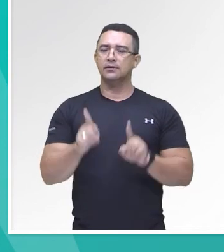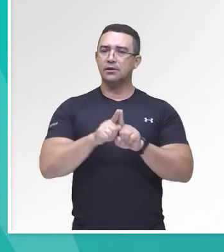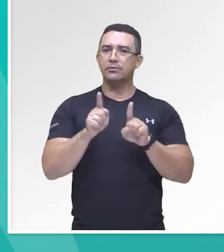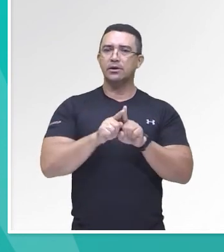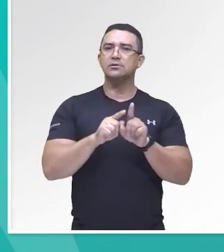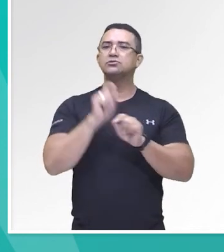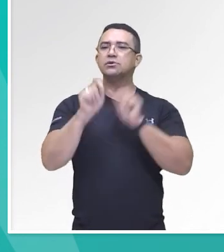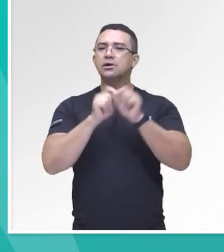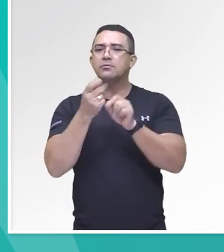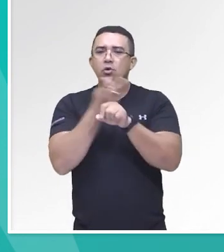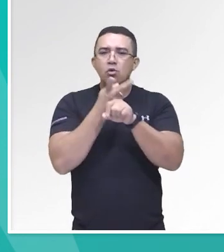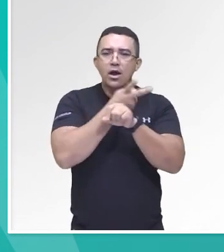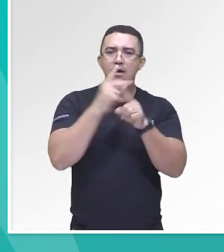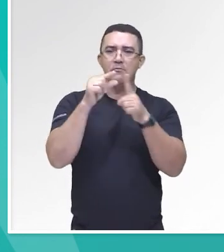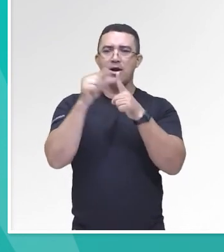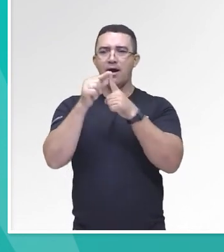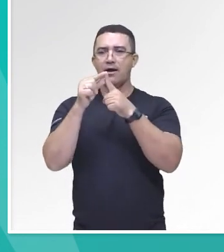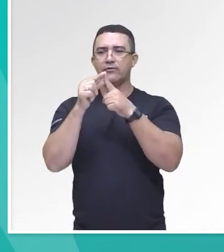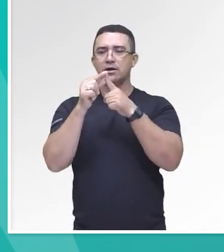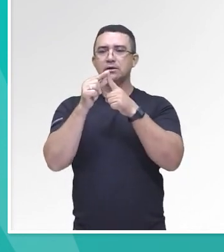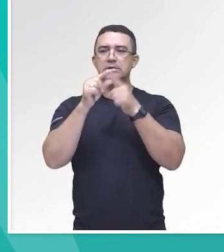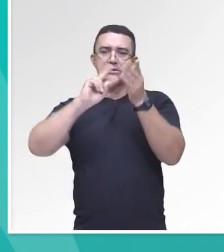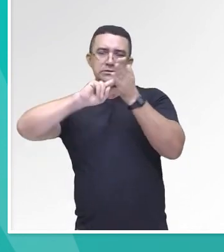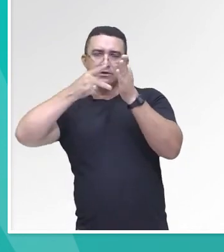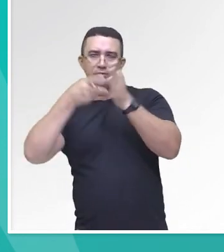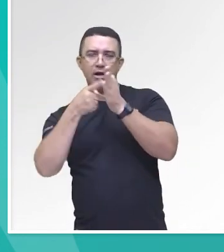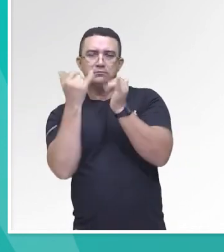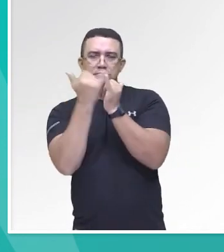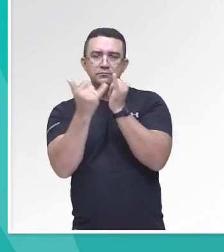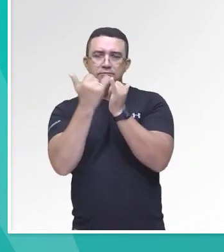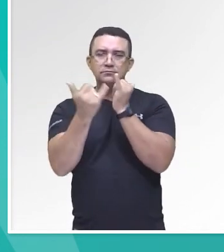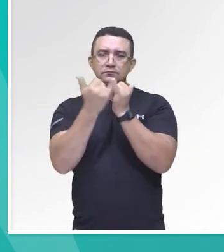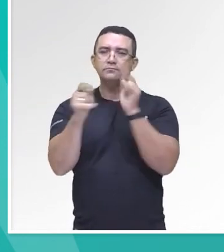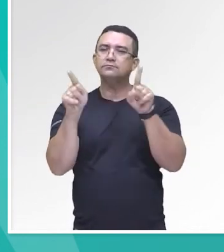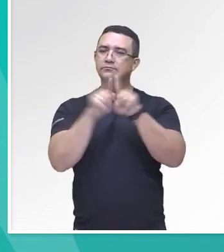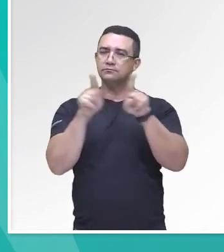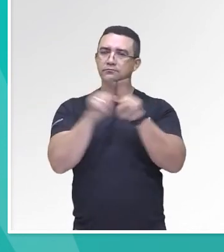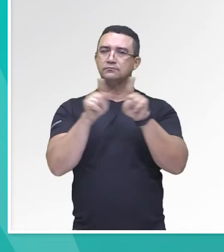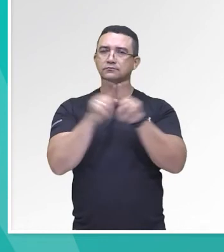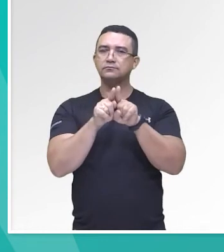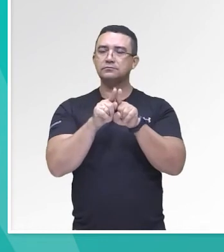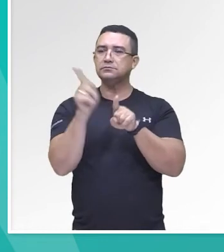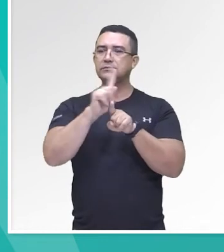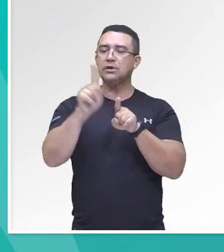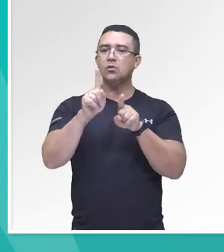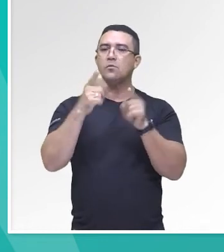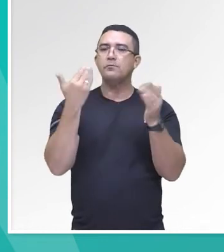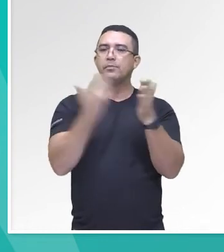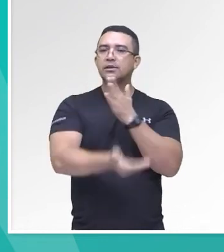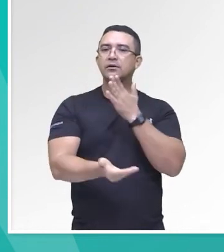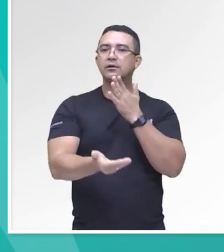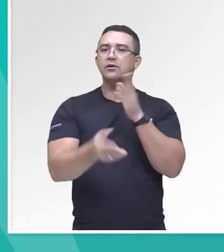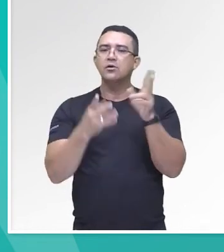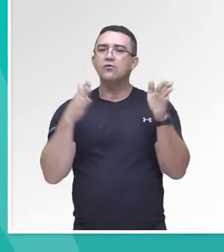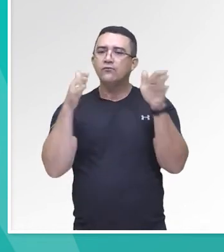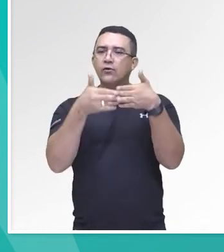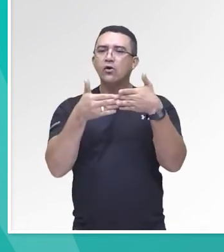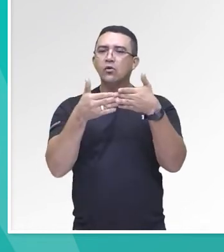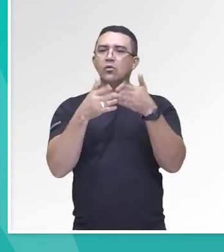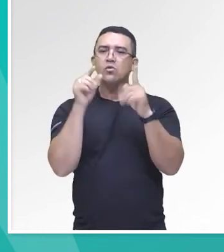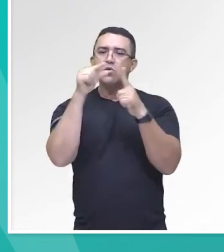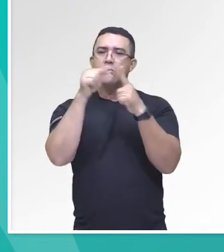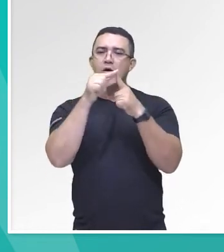palavras sinônimas para estar sempre referenciando o mesmo objeto e não perder esse objeto de vista, eu também